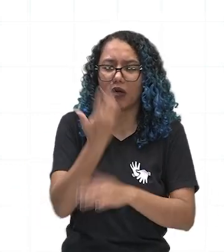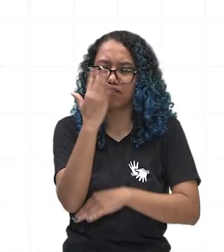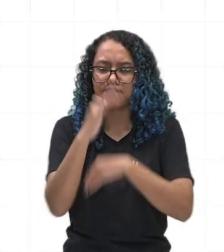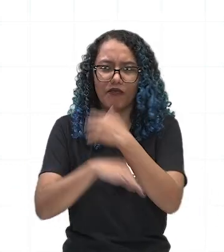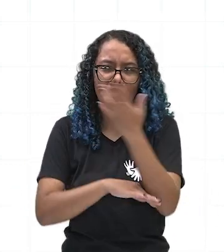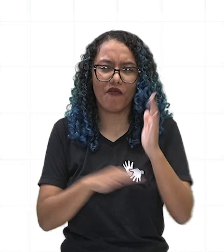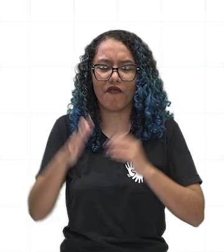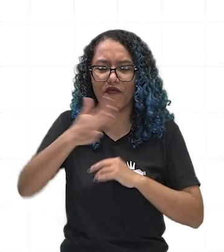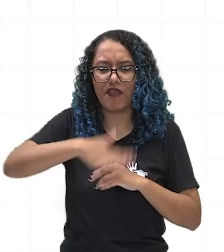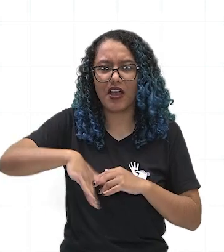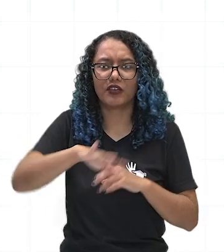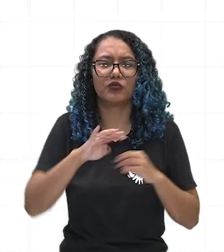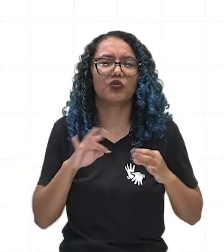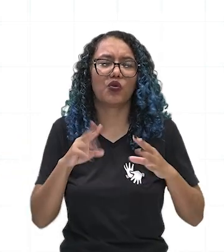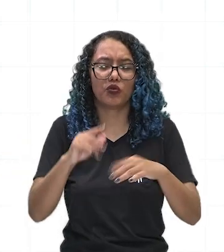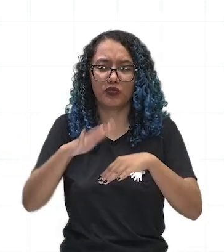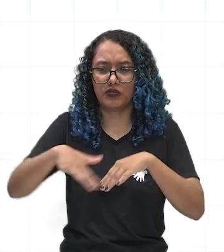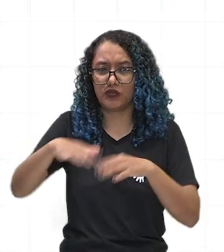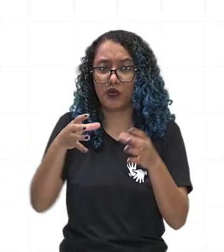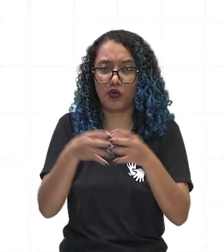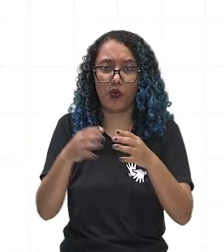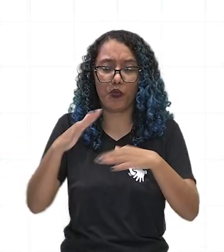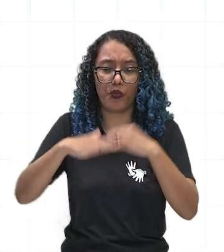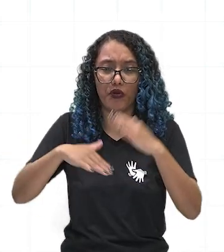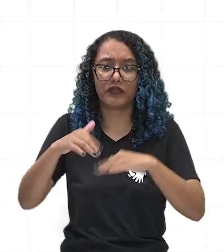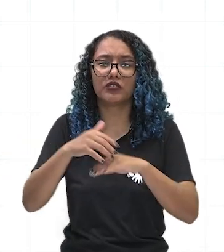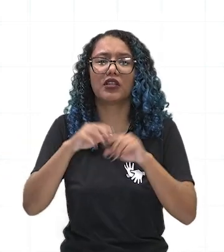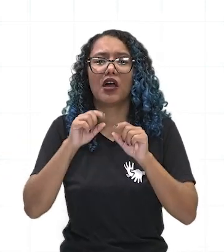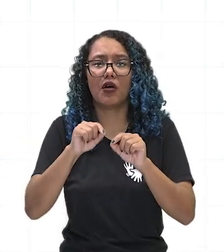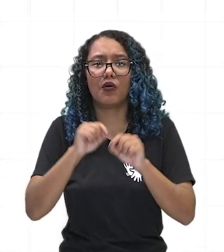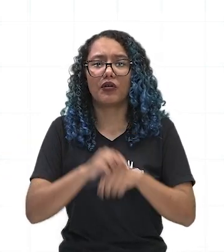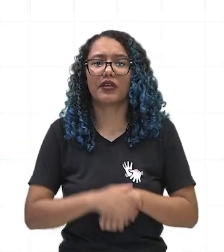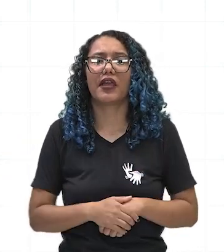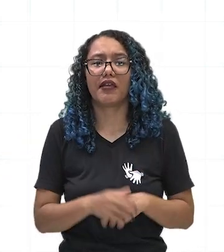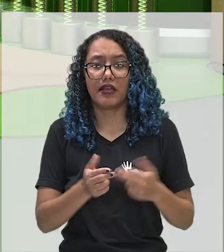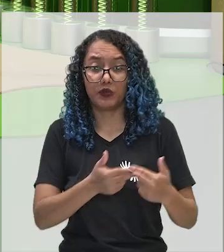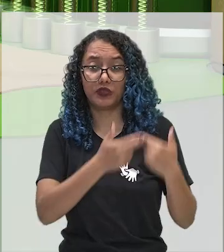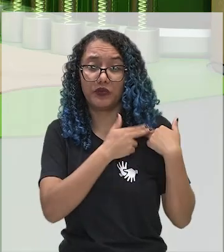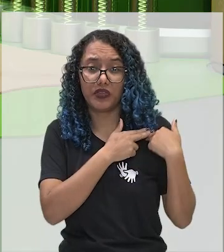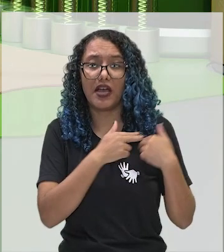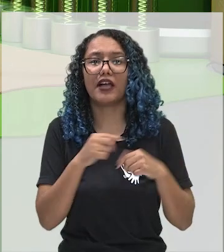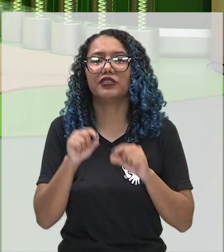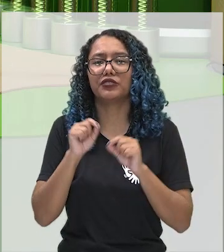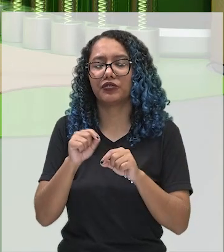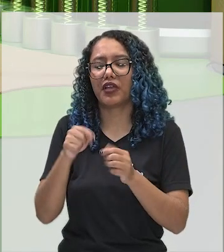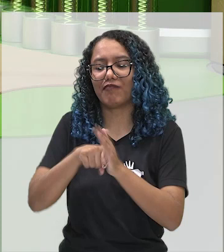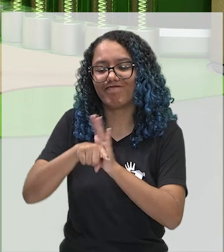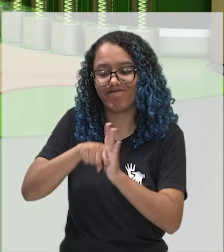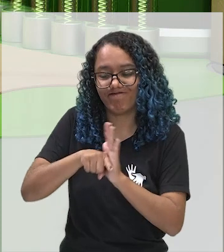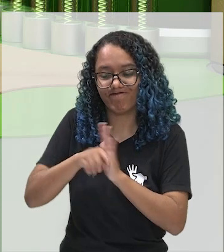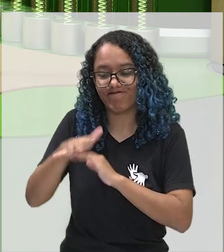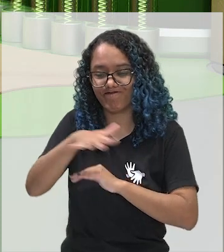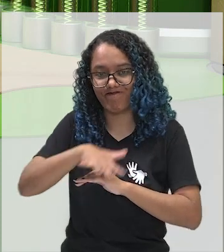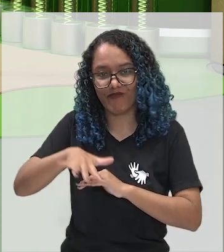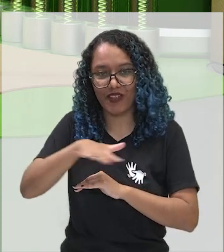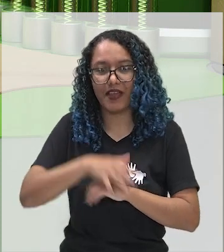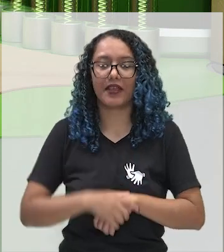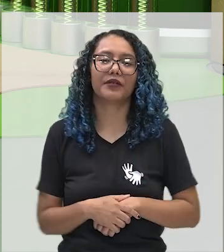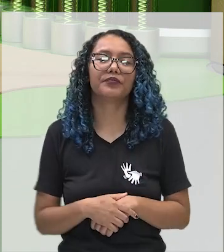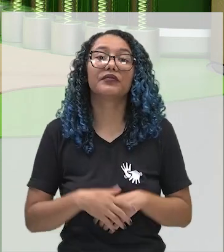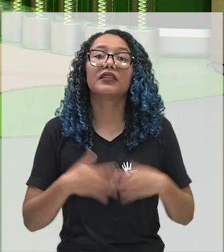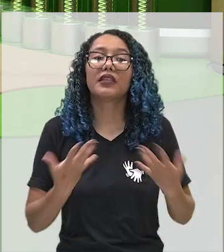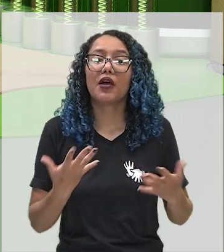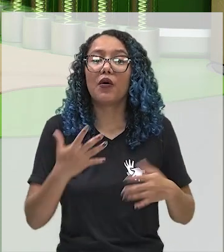esses profissionais, eles se encarregam aí de exercitar essa ciência. E a ciência taxonomia,